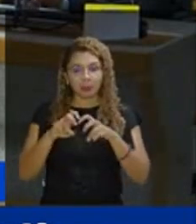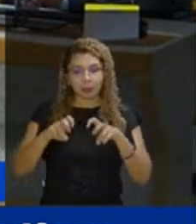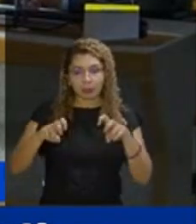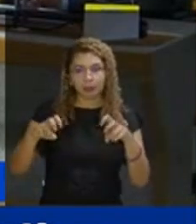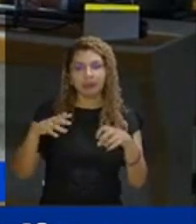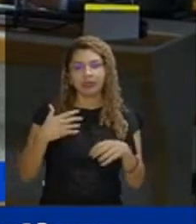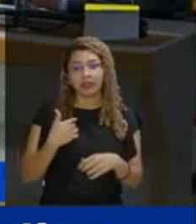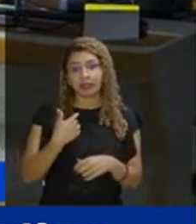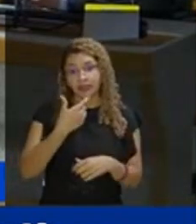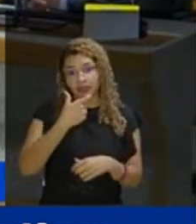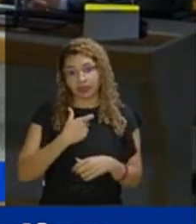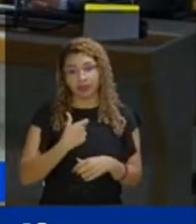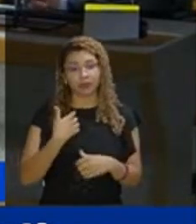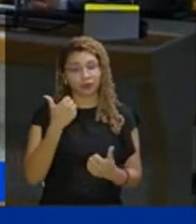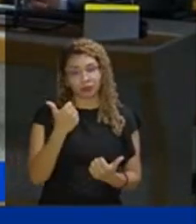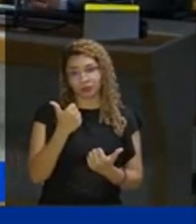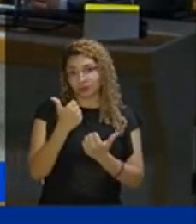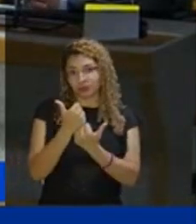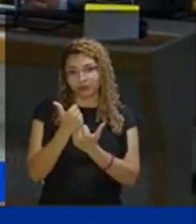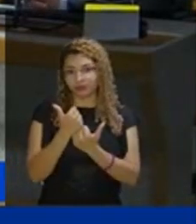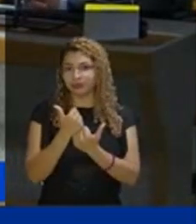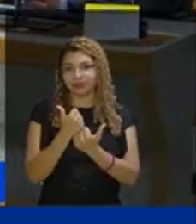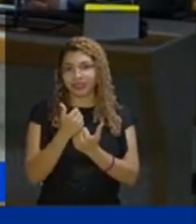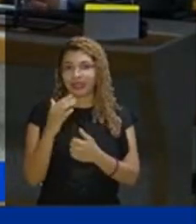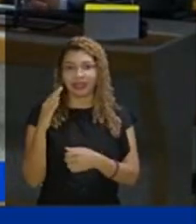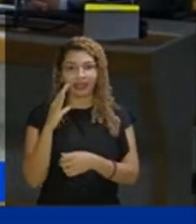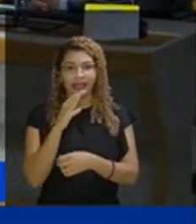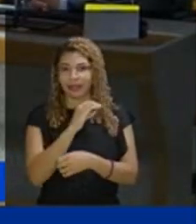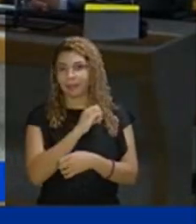substituto, apenas de passagem aqui breve,